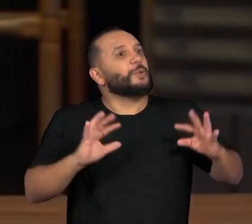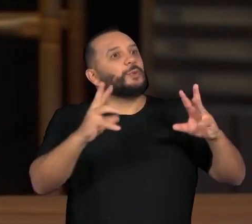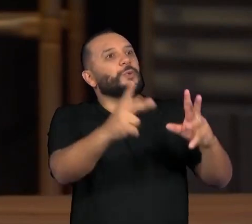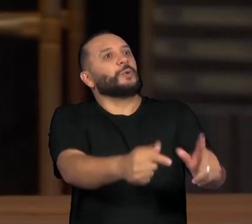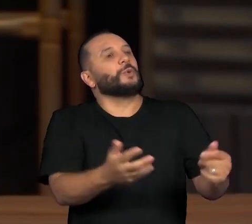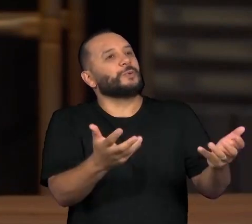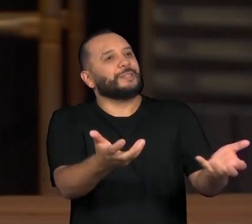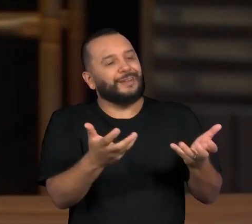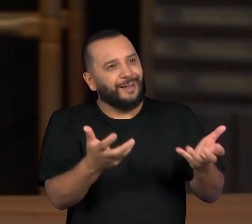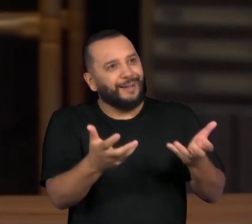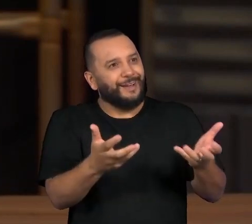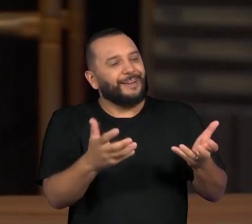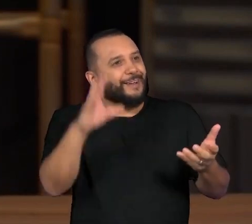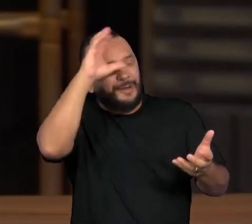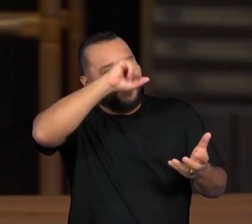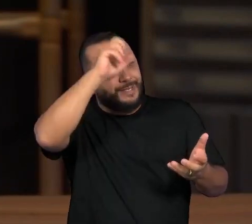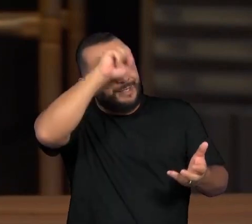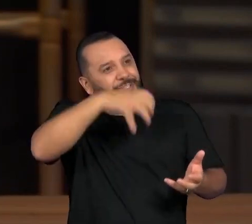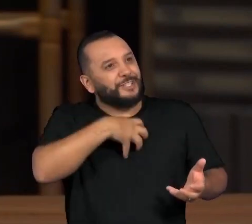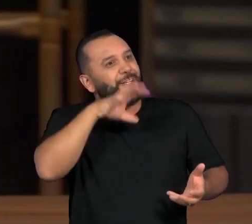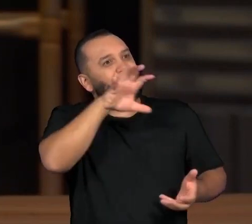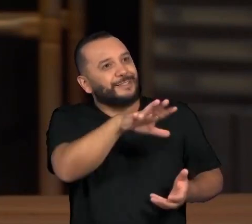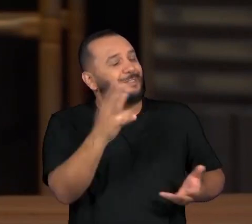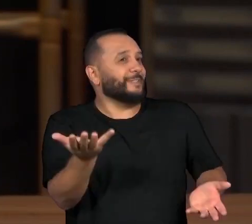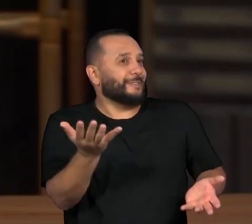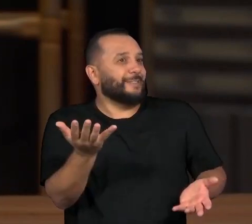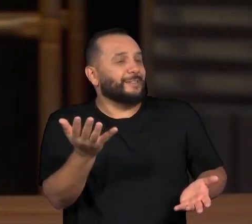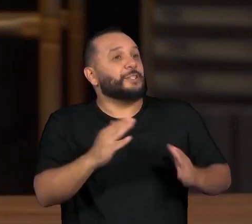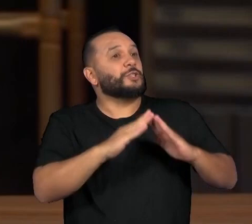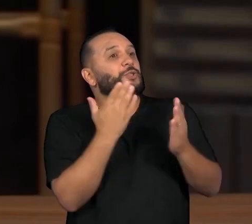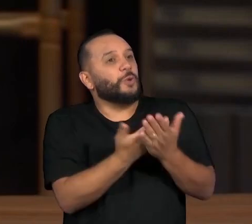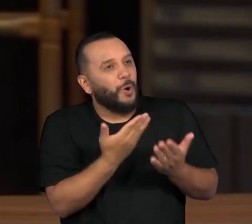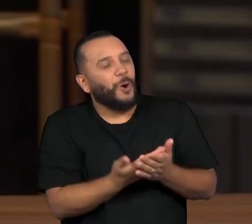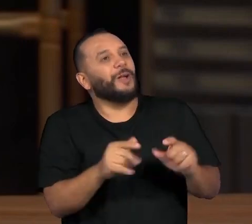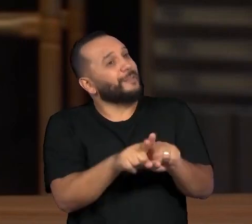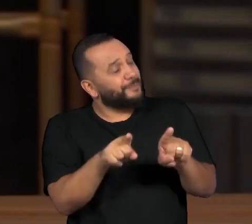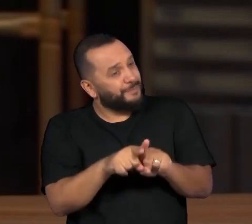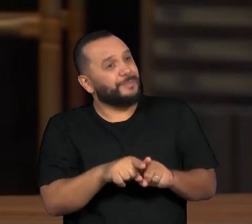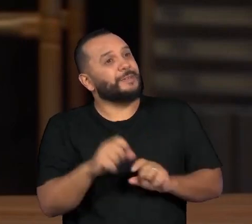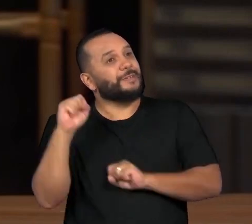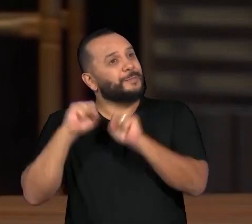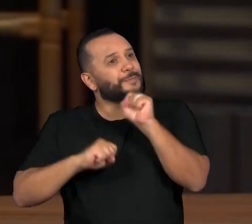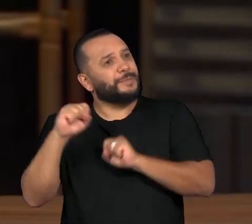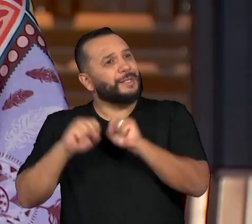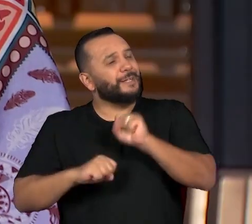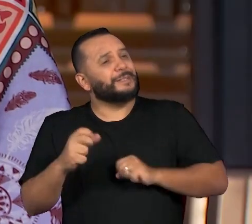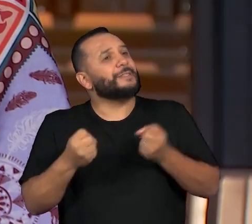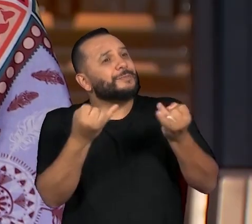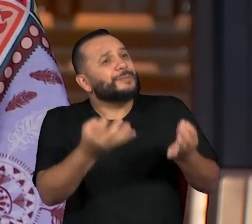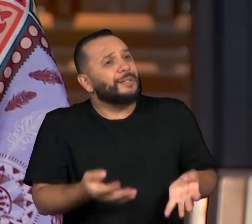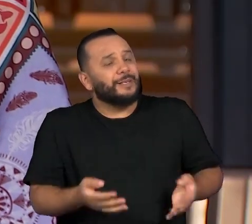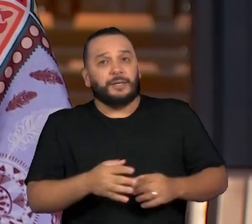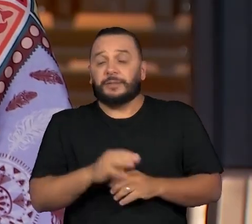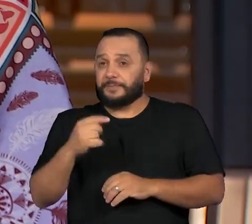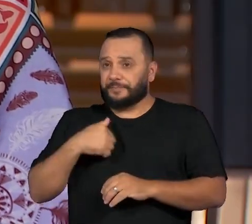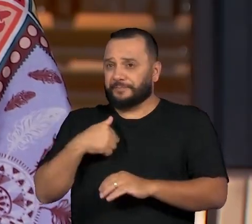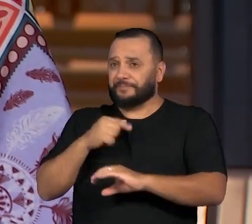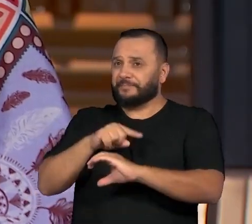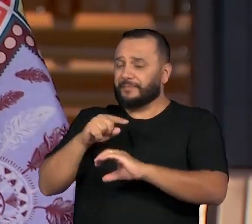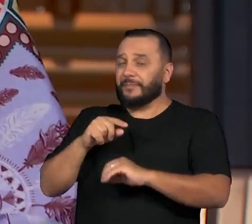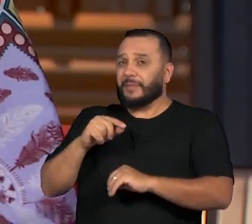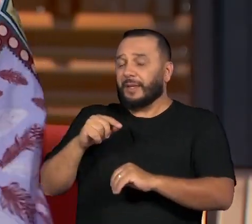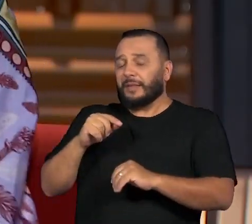querem ter, né, nas suas escolas, até nas suas empresas. Conta o segredo. A neurociência, ela vai dizer